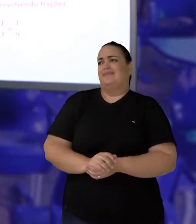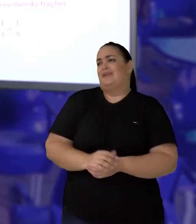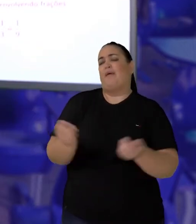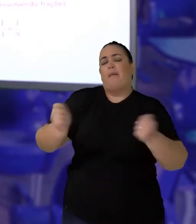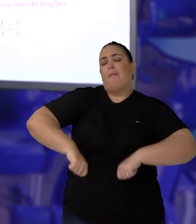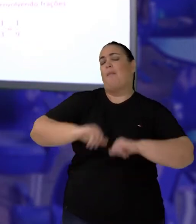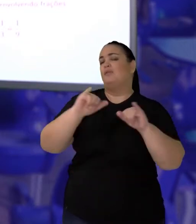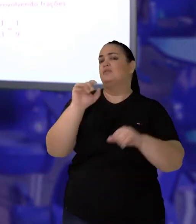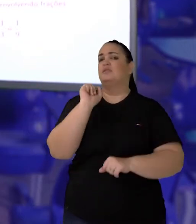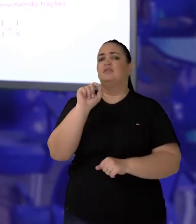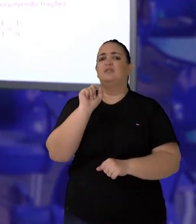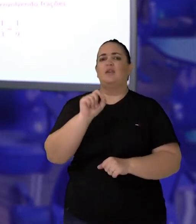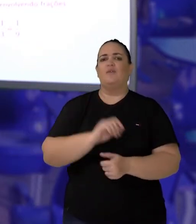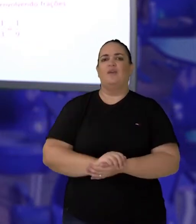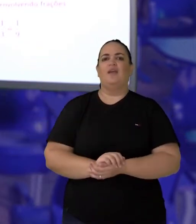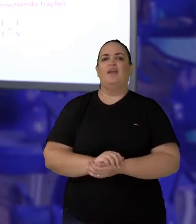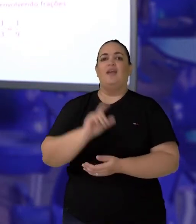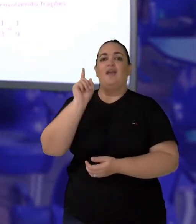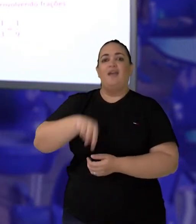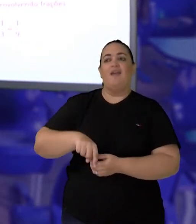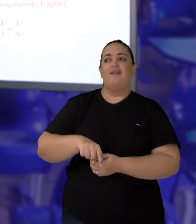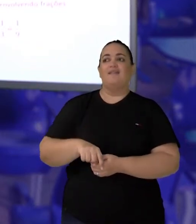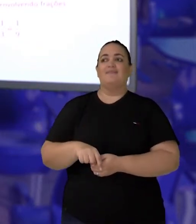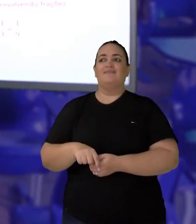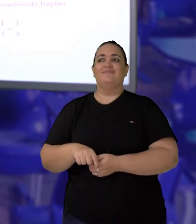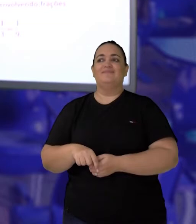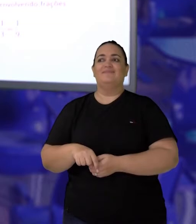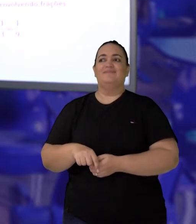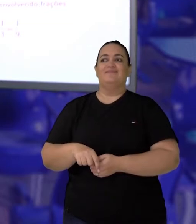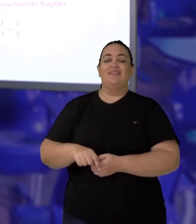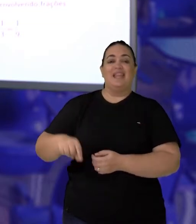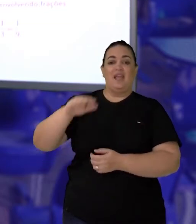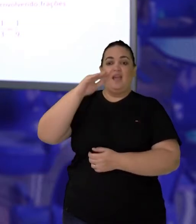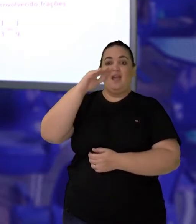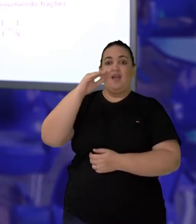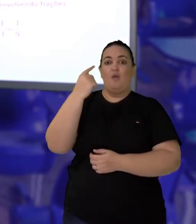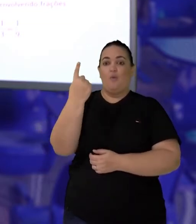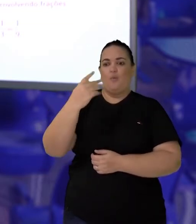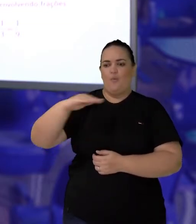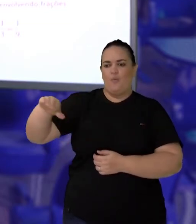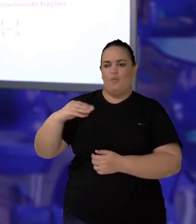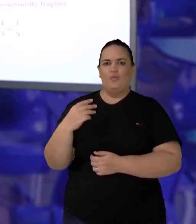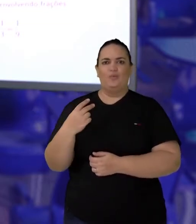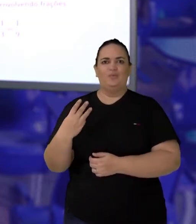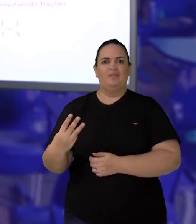posso falar que isso é a fração de 1/3 elevado ao quadrado.